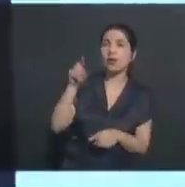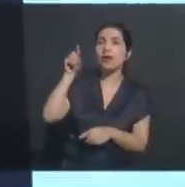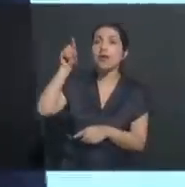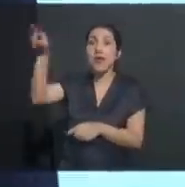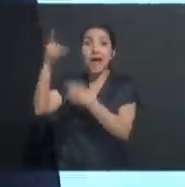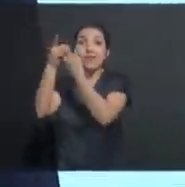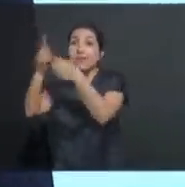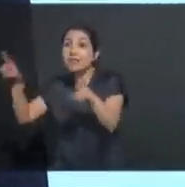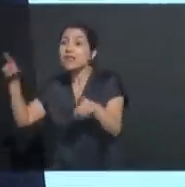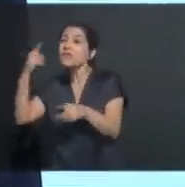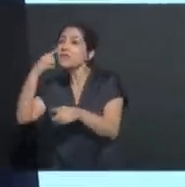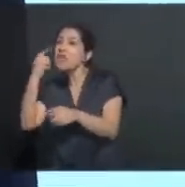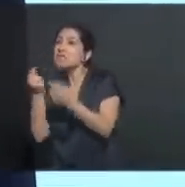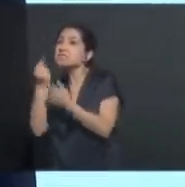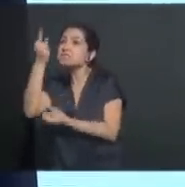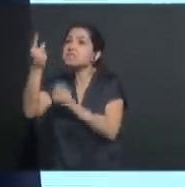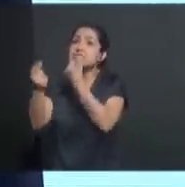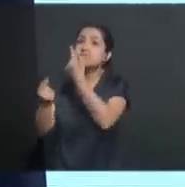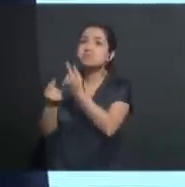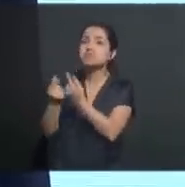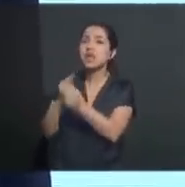meio.